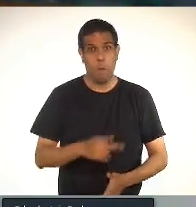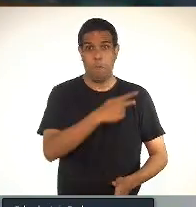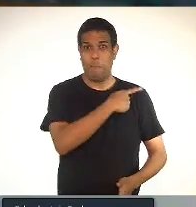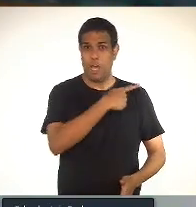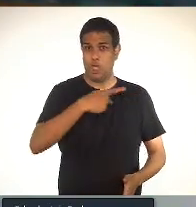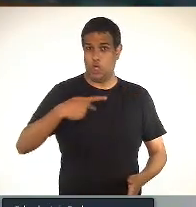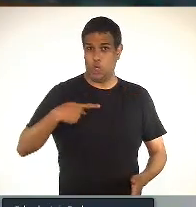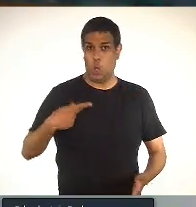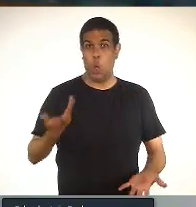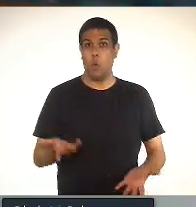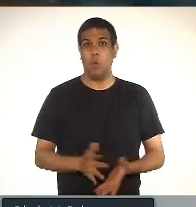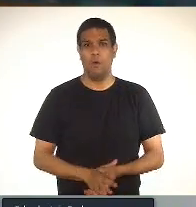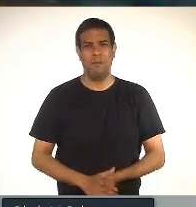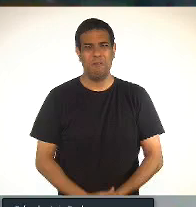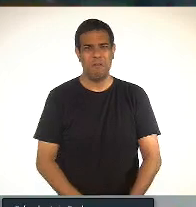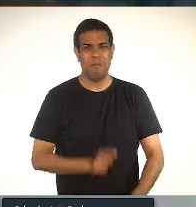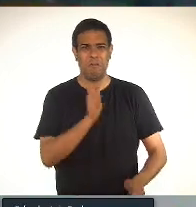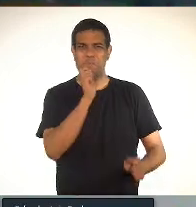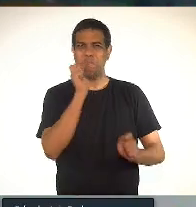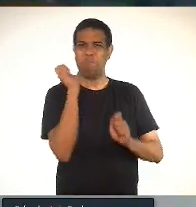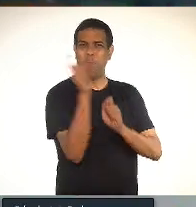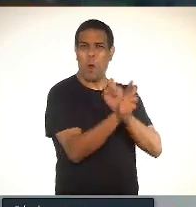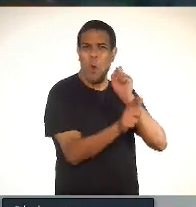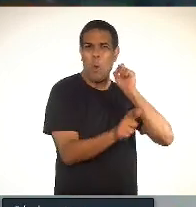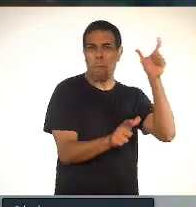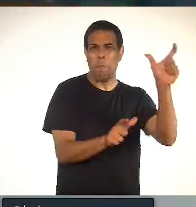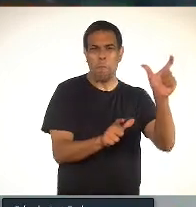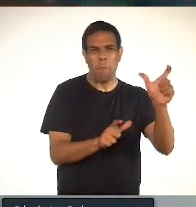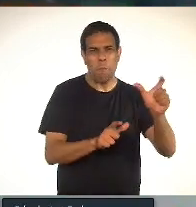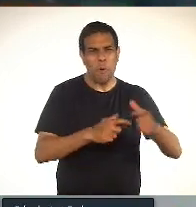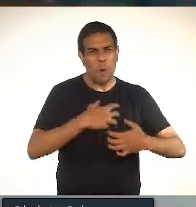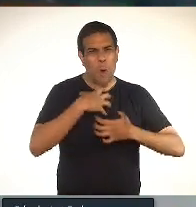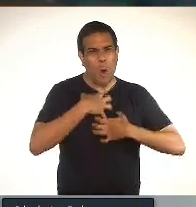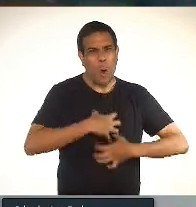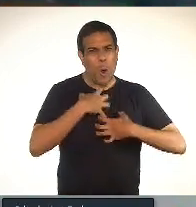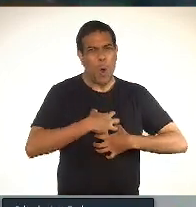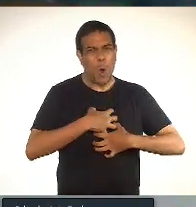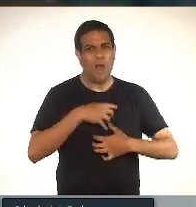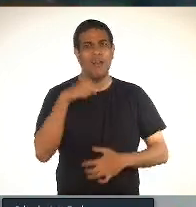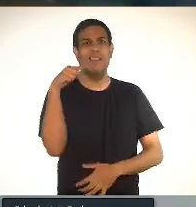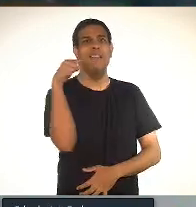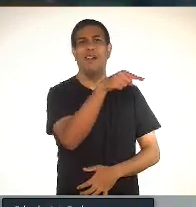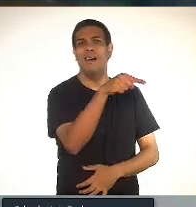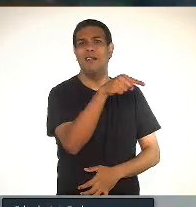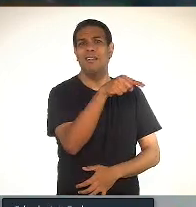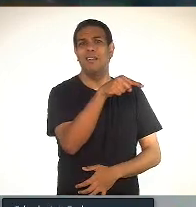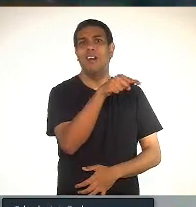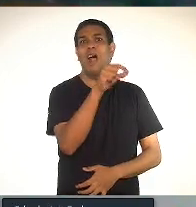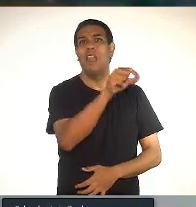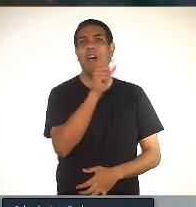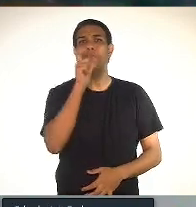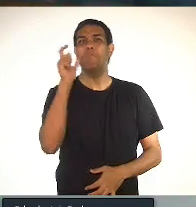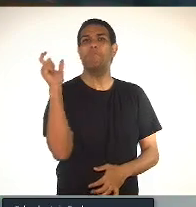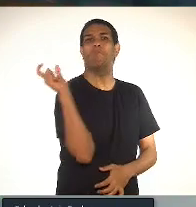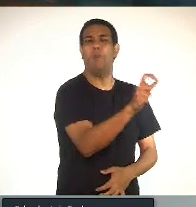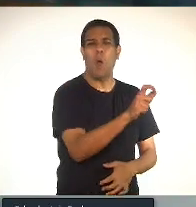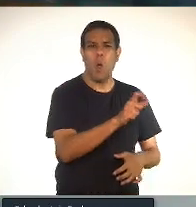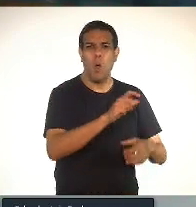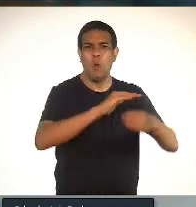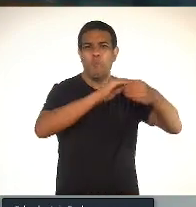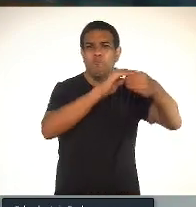pastor, vocifera com ódio, chamando um irmão seu de canalha.